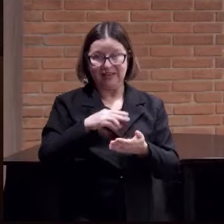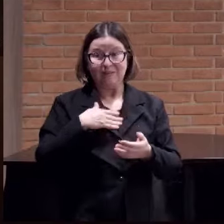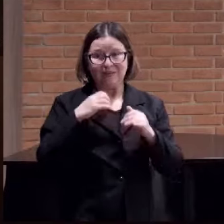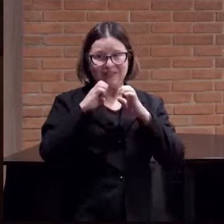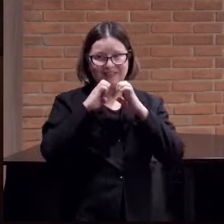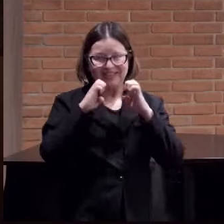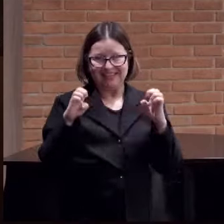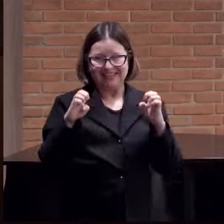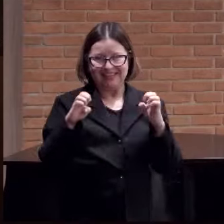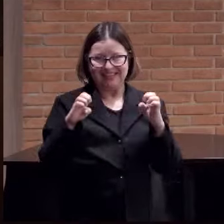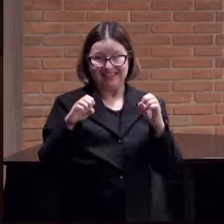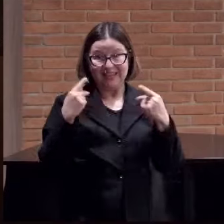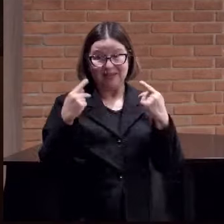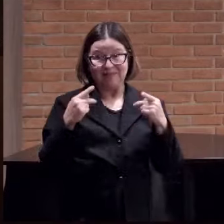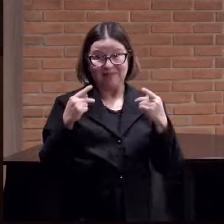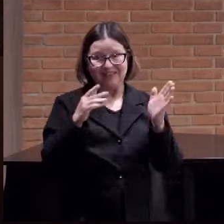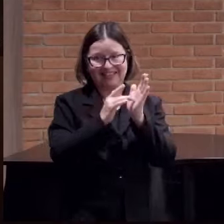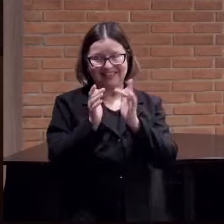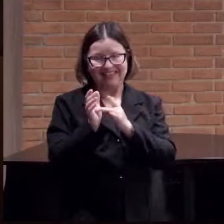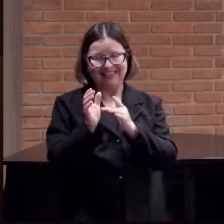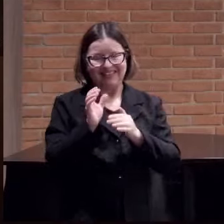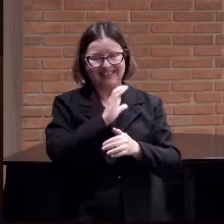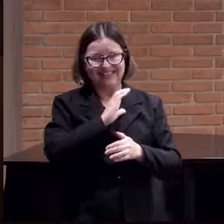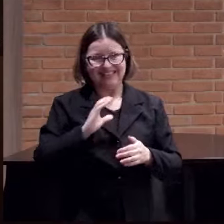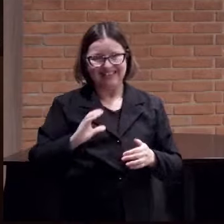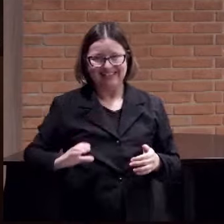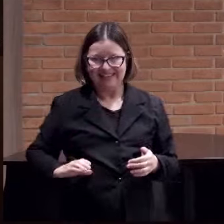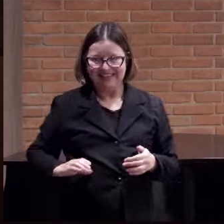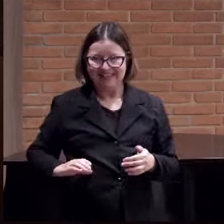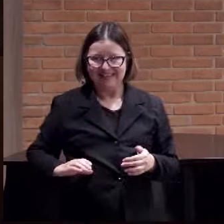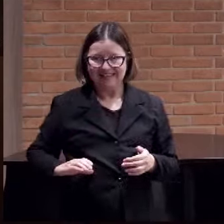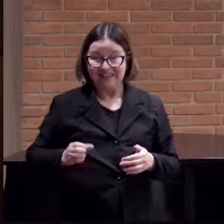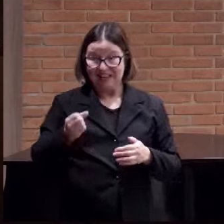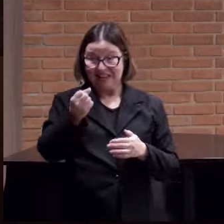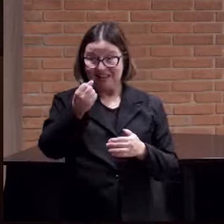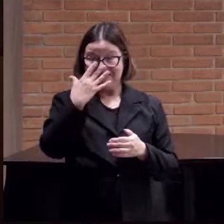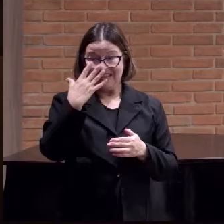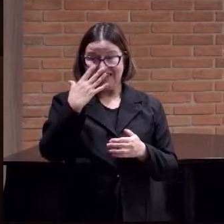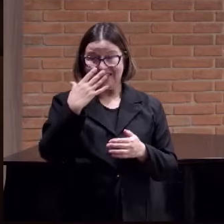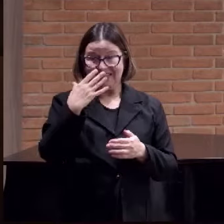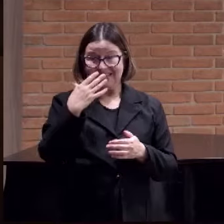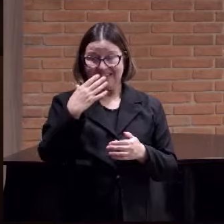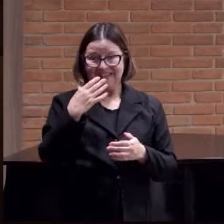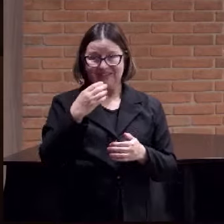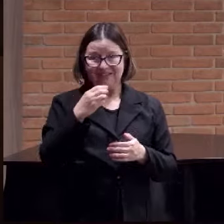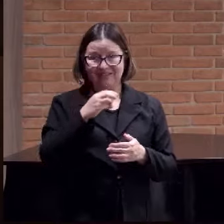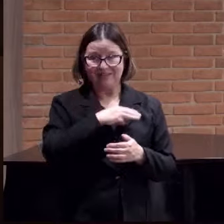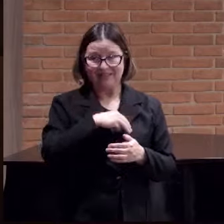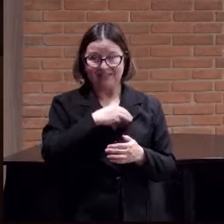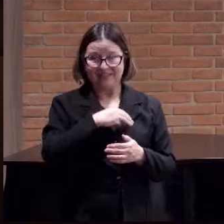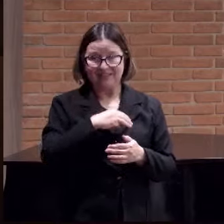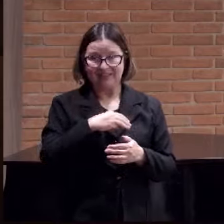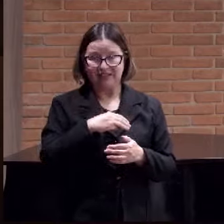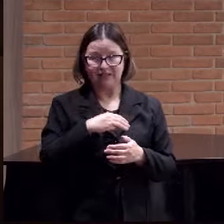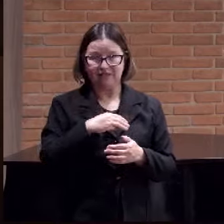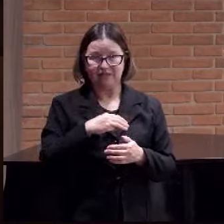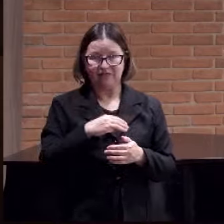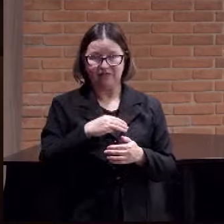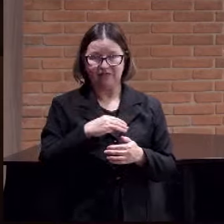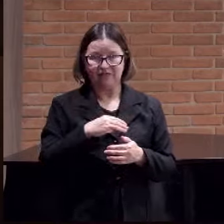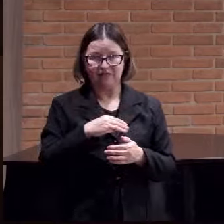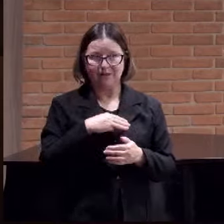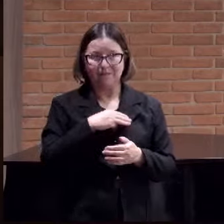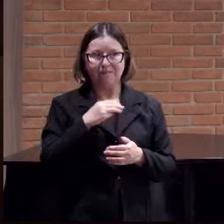evangelho e a pregação de Jesus Cristo, conforme a revelação do ministério guardado em silêncio... Do mistério.